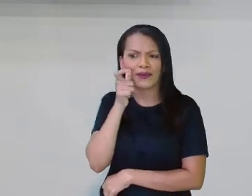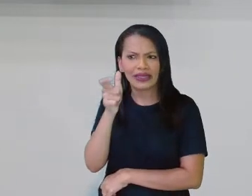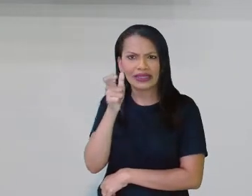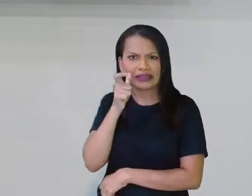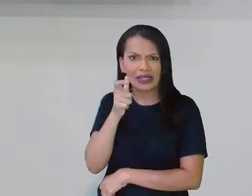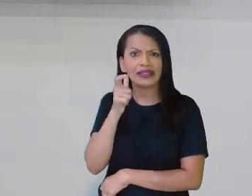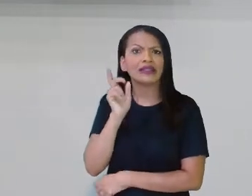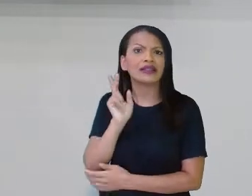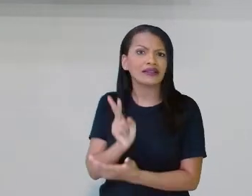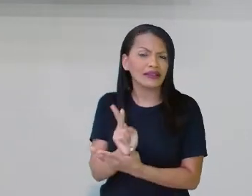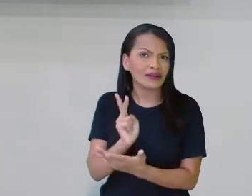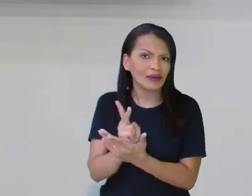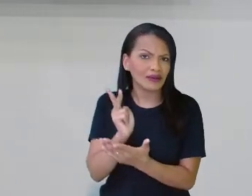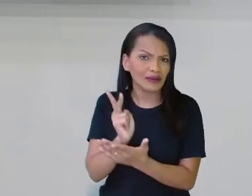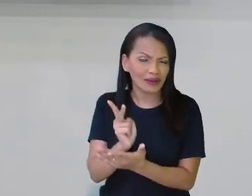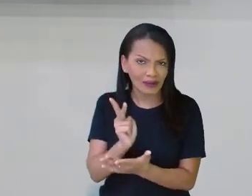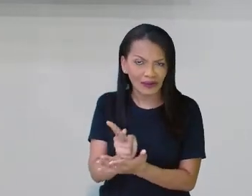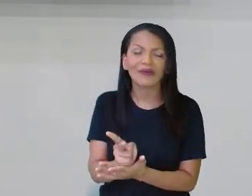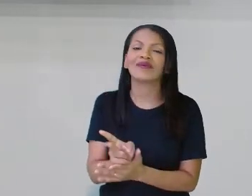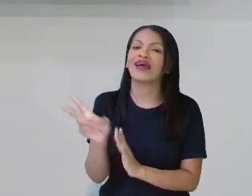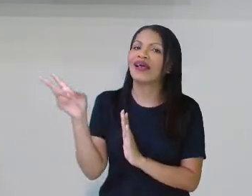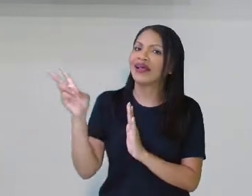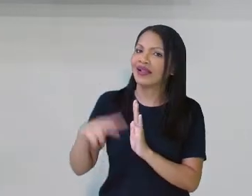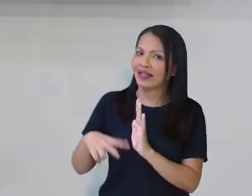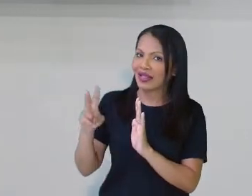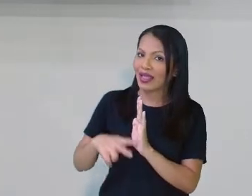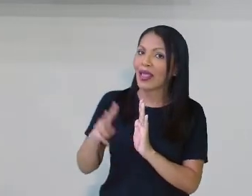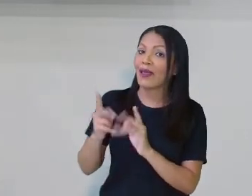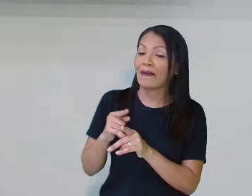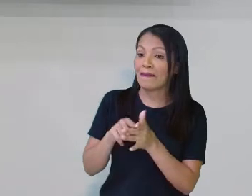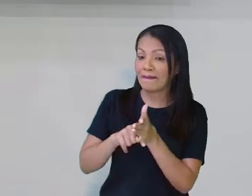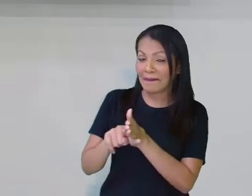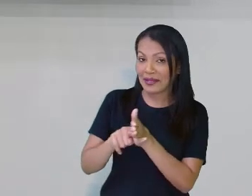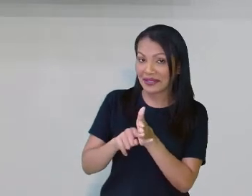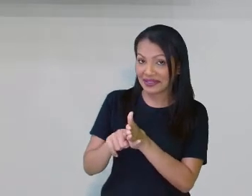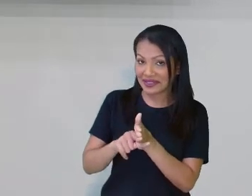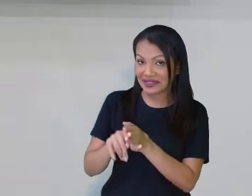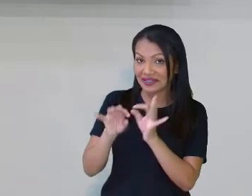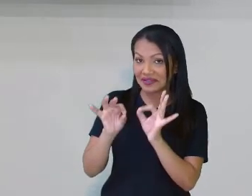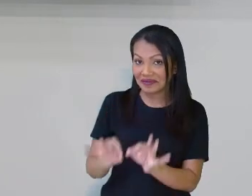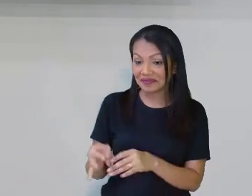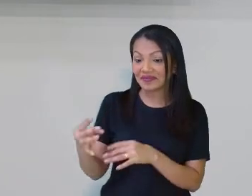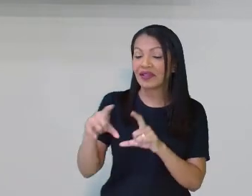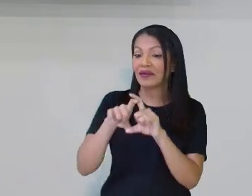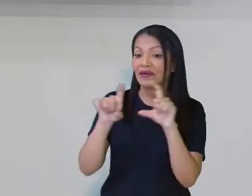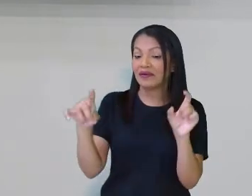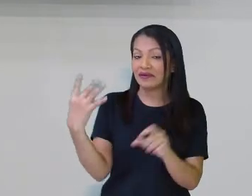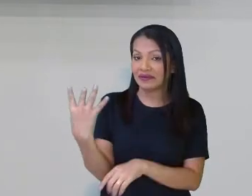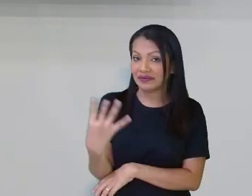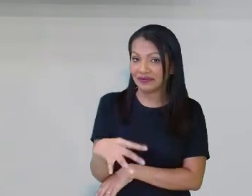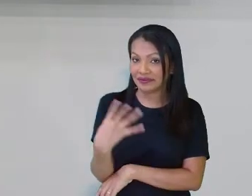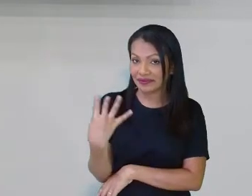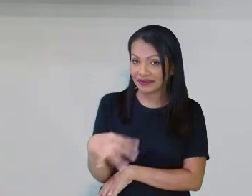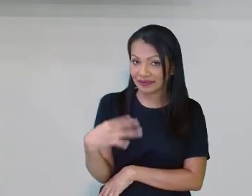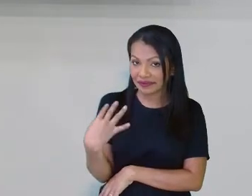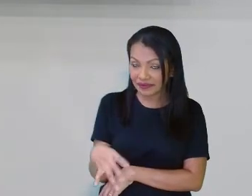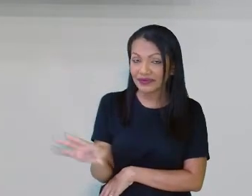de continuar a ler e pesquisar sobre ele. Então, para o quarto parágrafo, a gente deixa